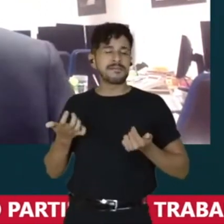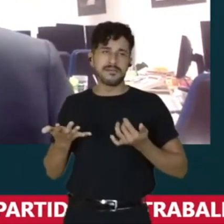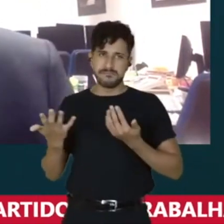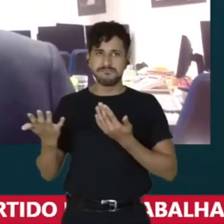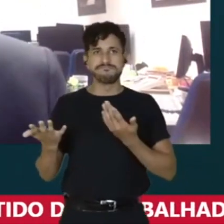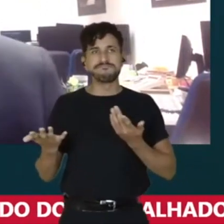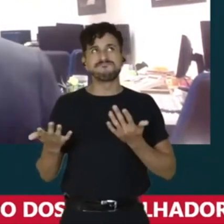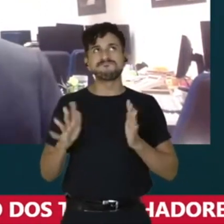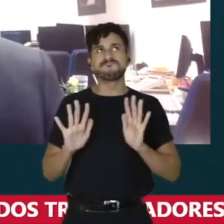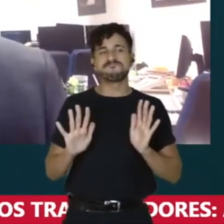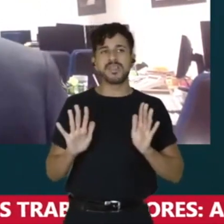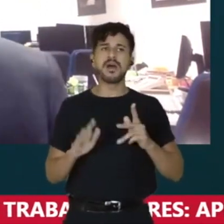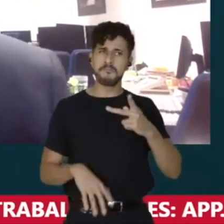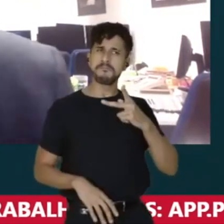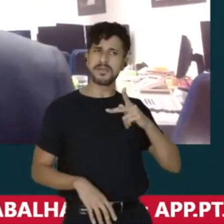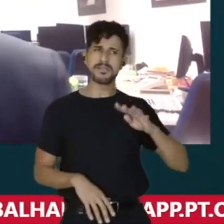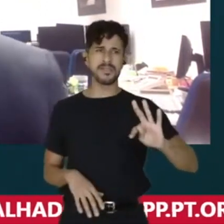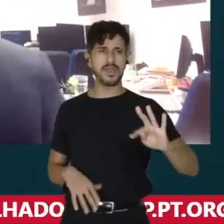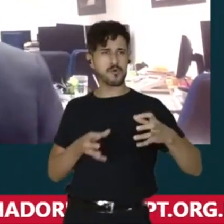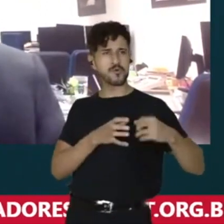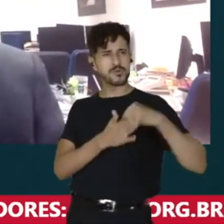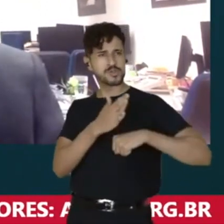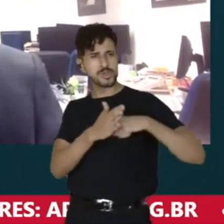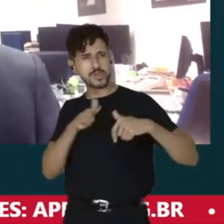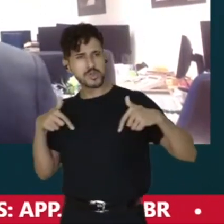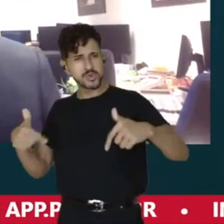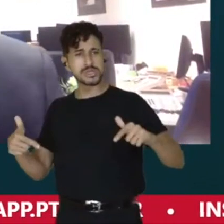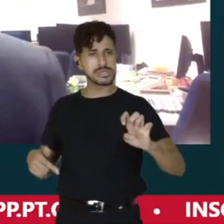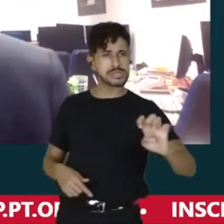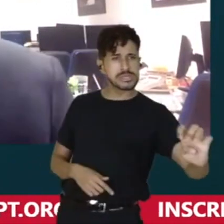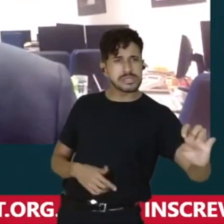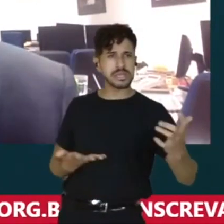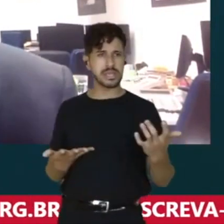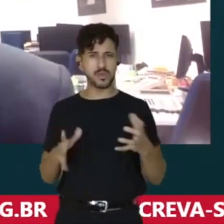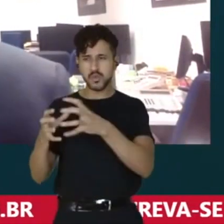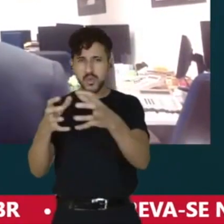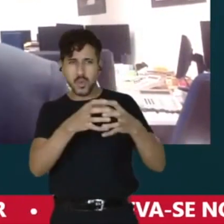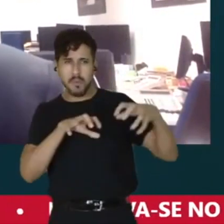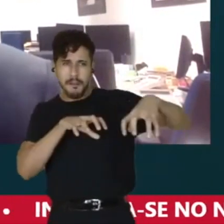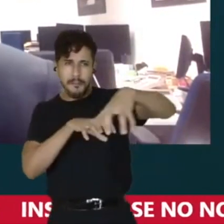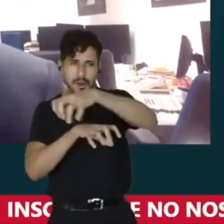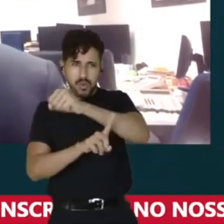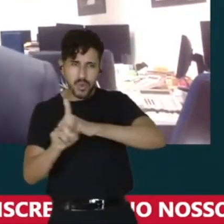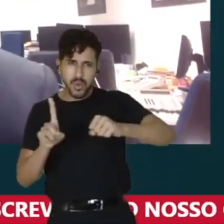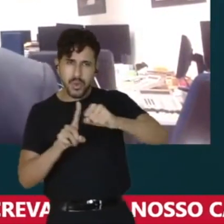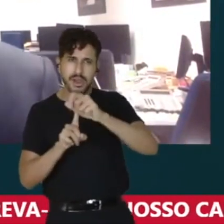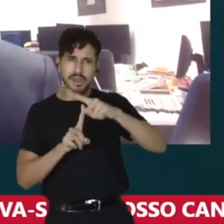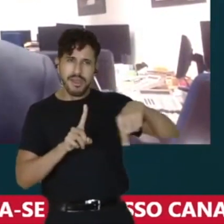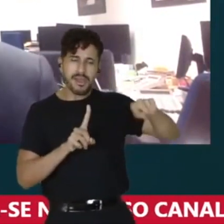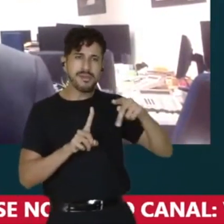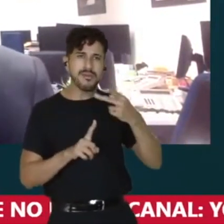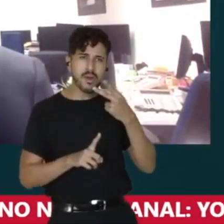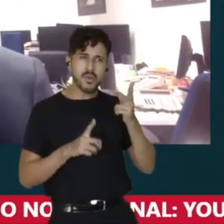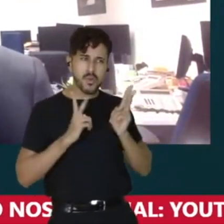Isso impede que o PT, que a militância de esquerda, que os movimentos sociais sigam classificando o presidente